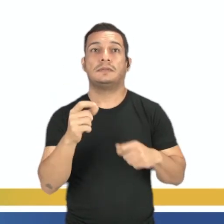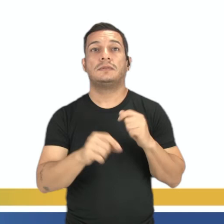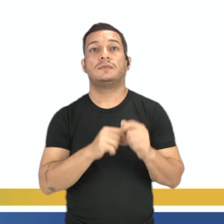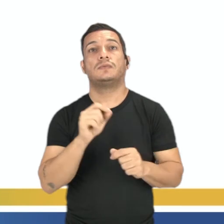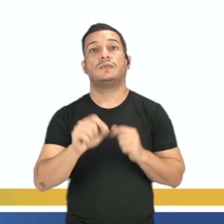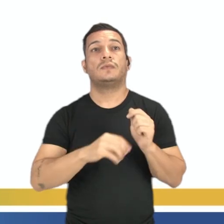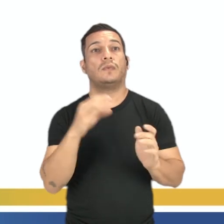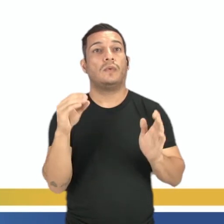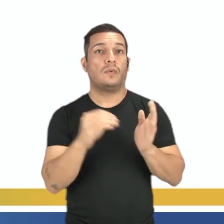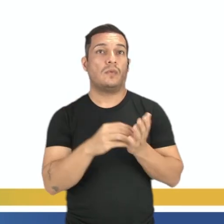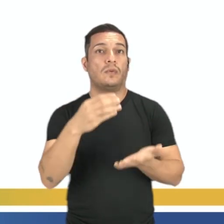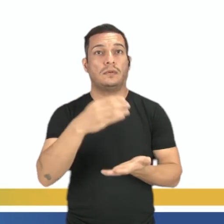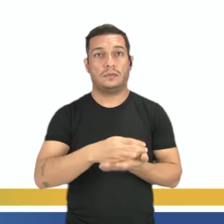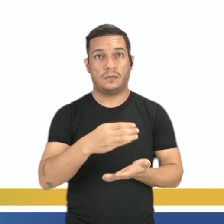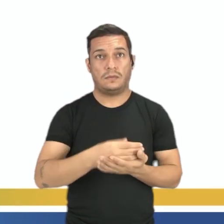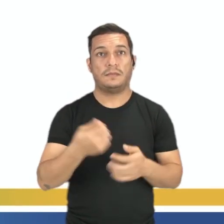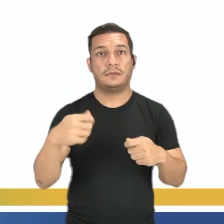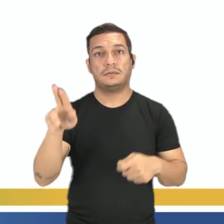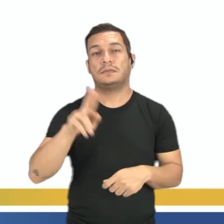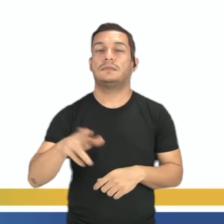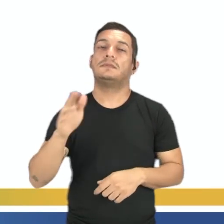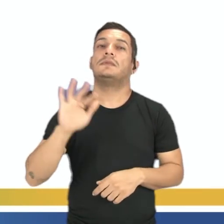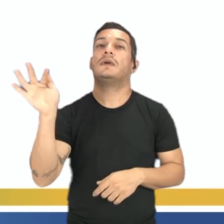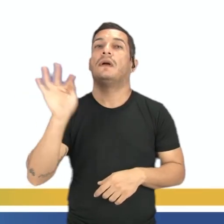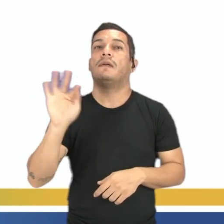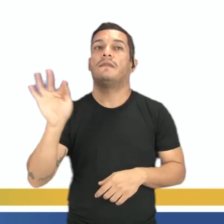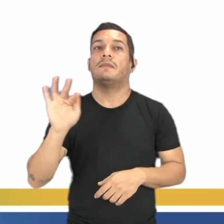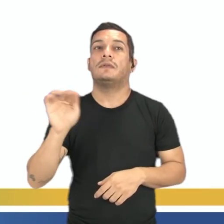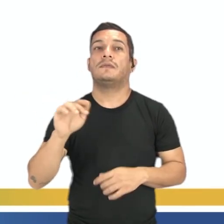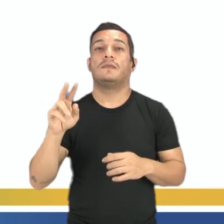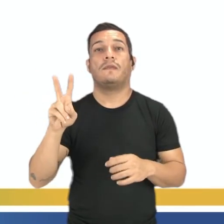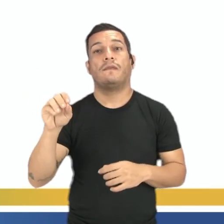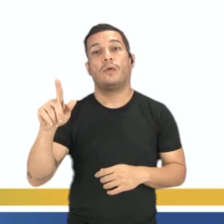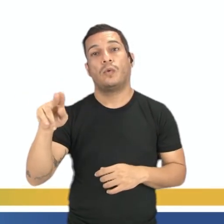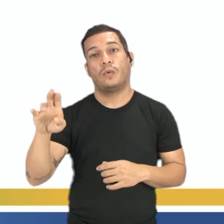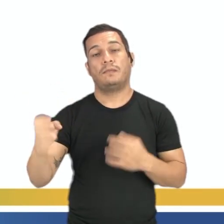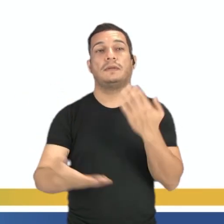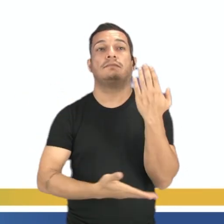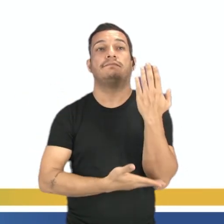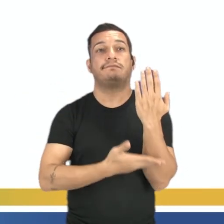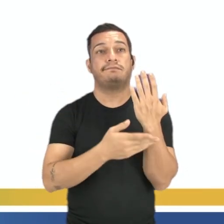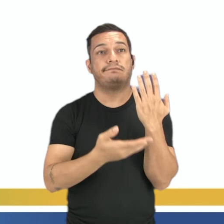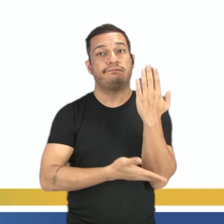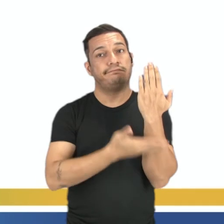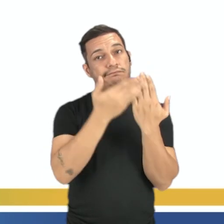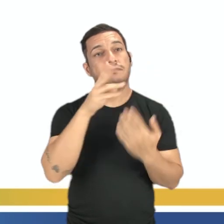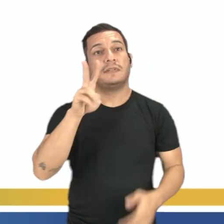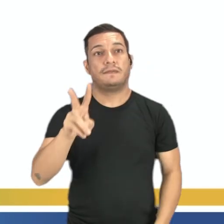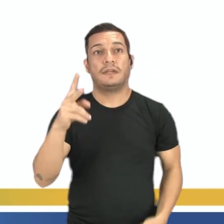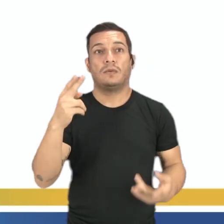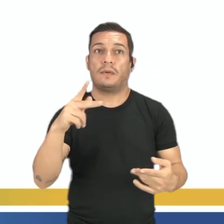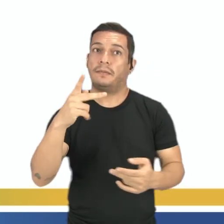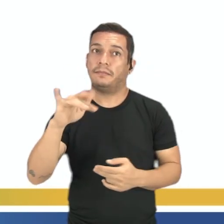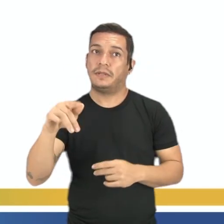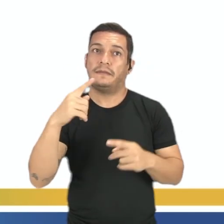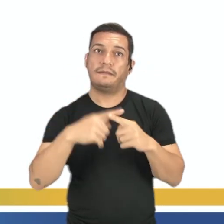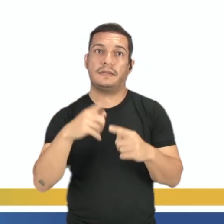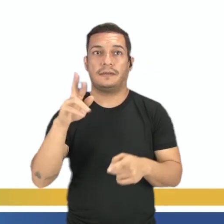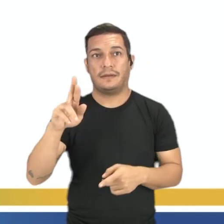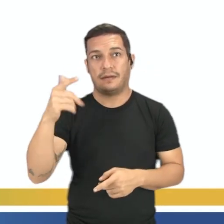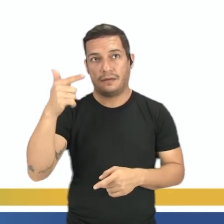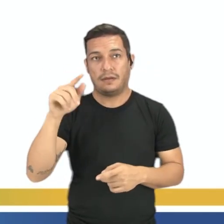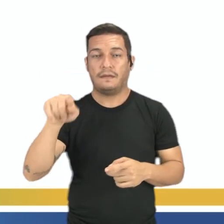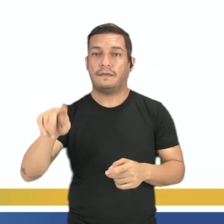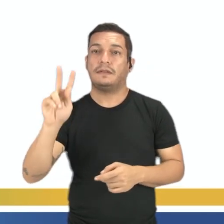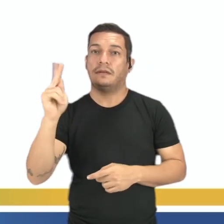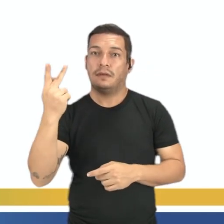que devemos colocar no copo, devemos utilizar a fórmula do volume. V é igual a π vezes r ao